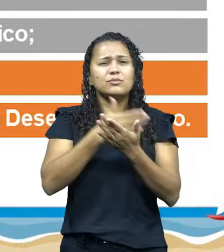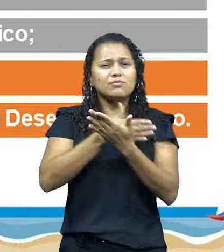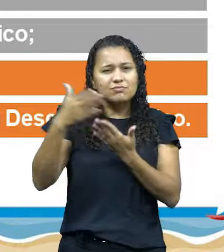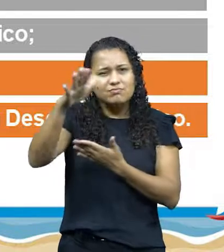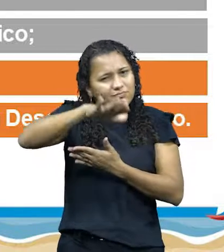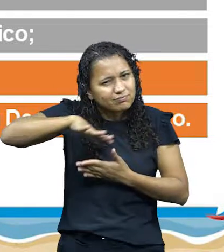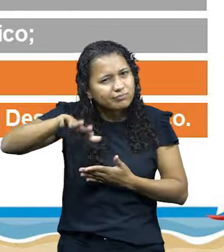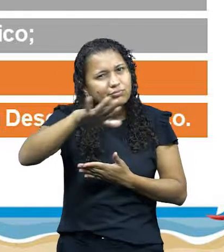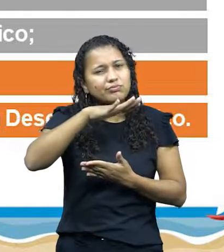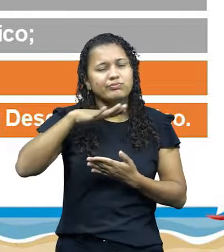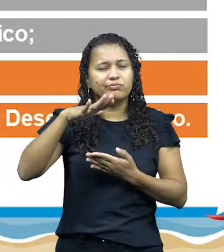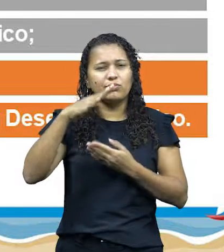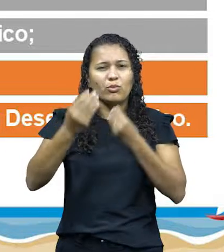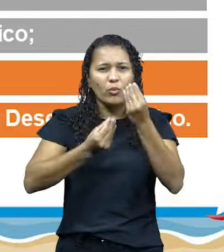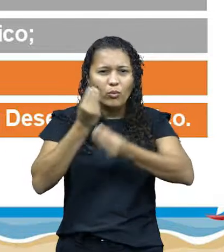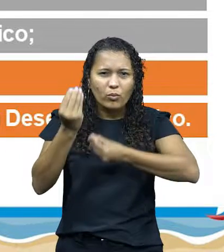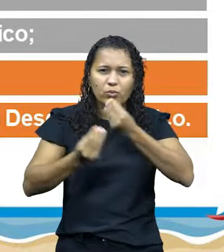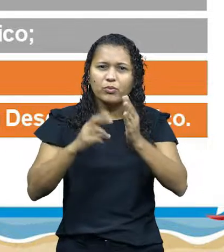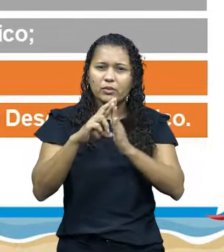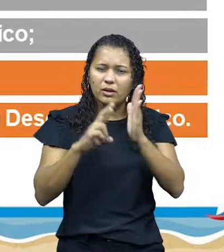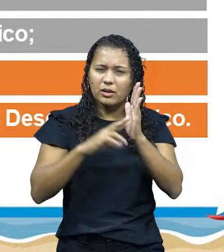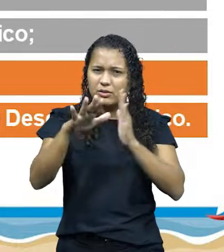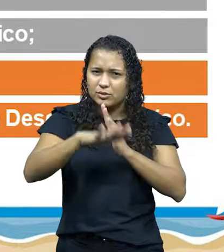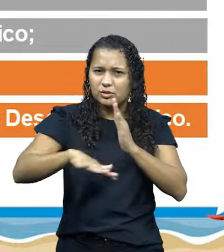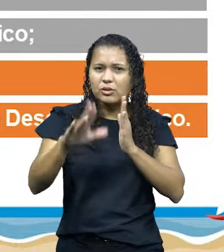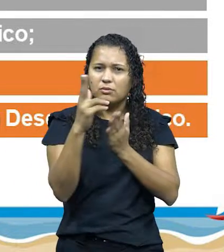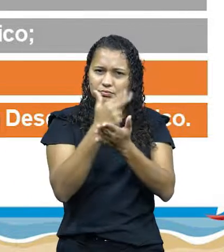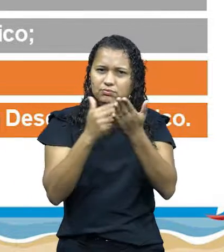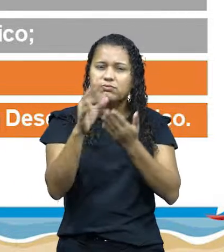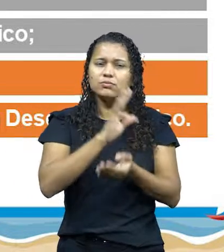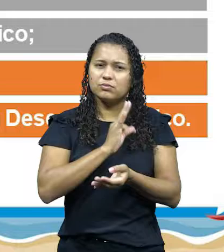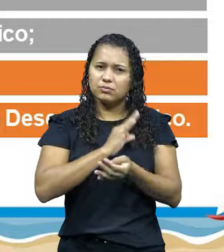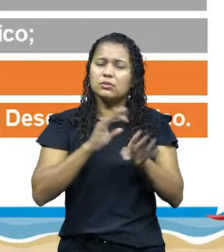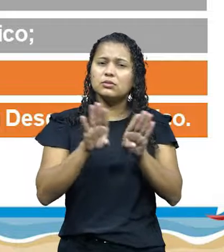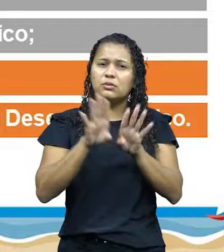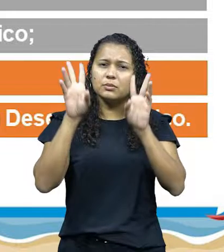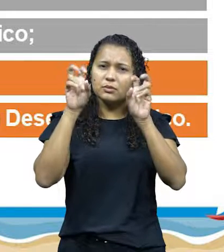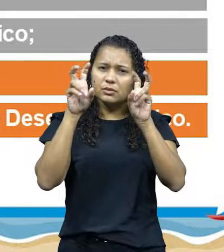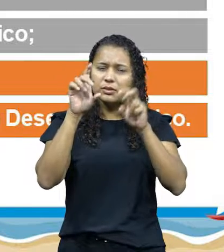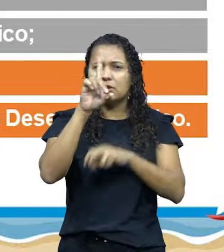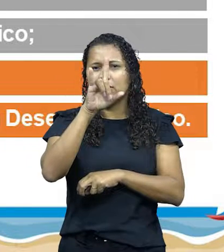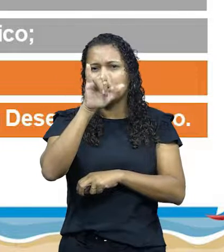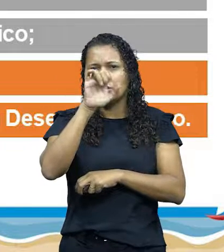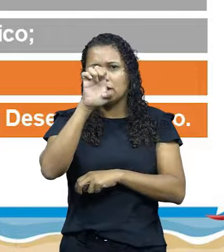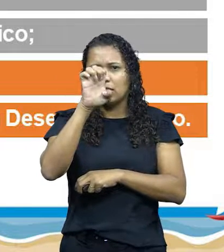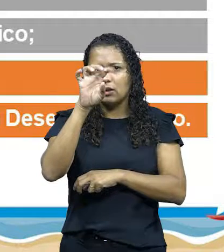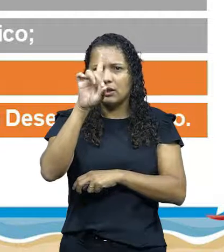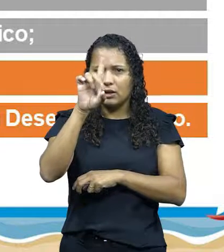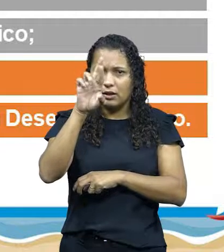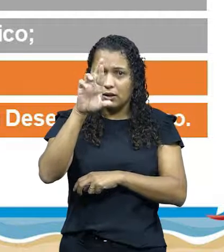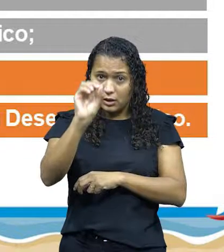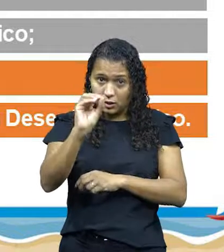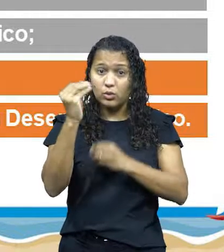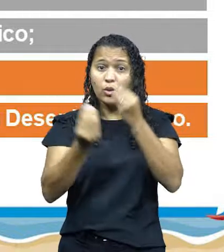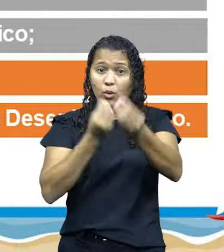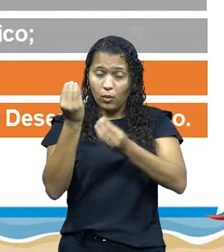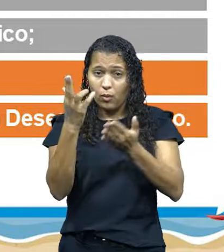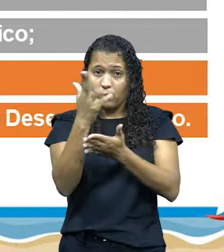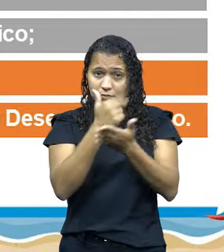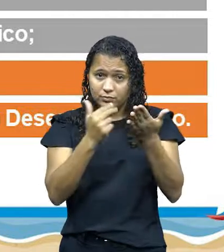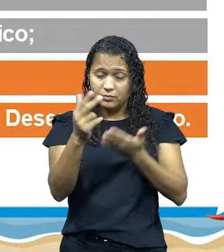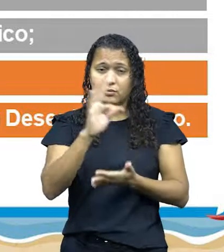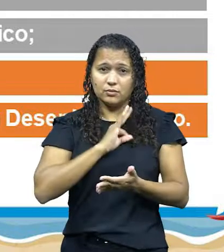gerais de representação e desenho técnico e falamos um pouquinho sobre o diedro, né? E sobre como funciona o desenho